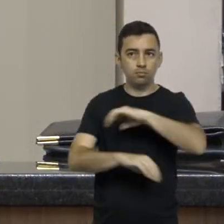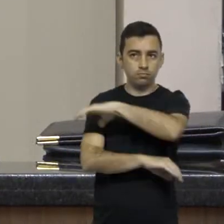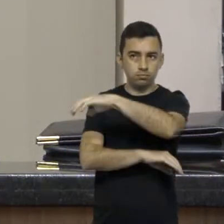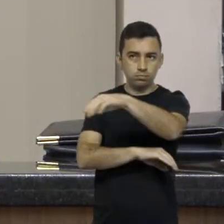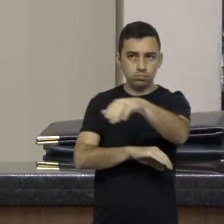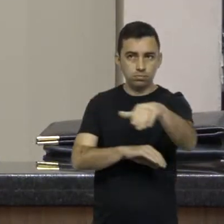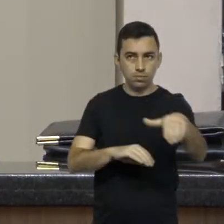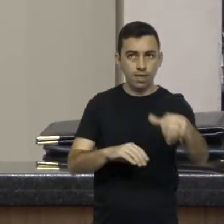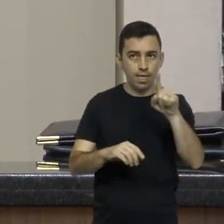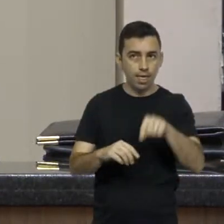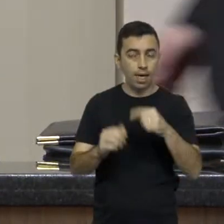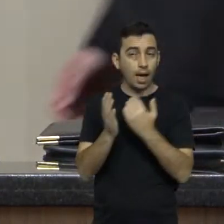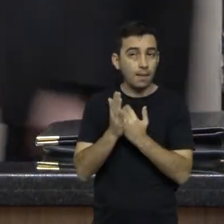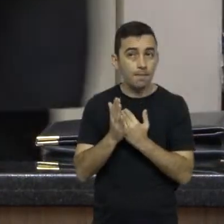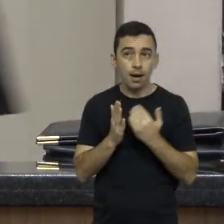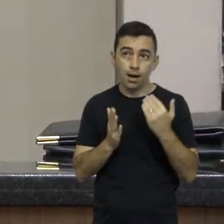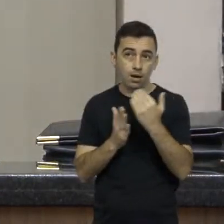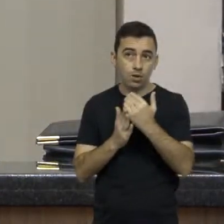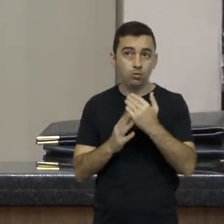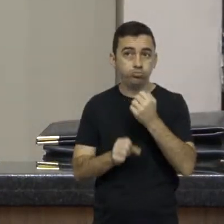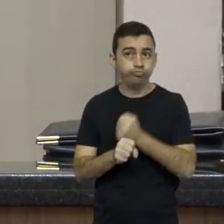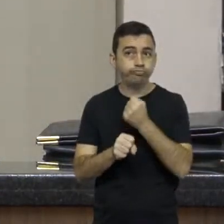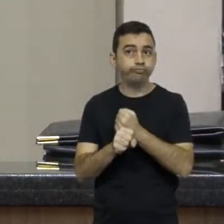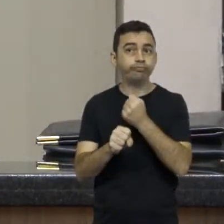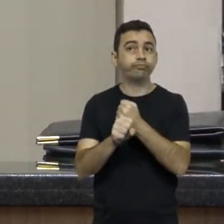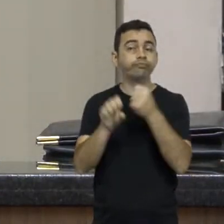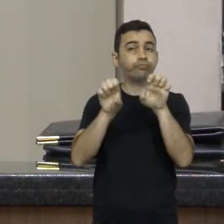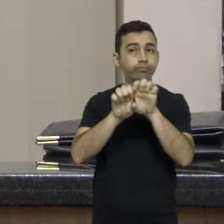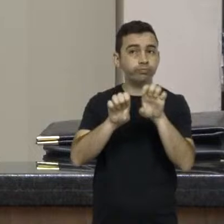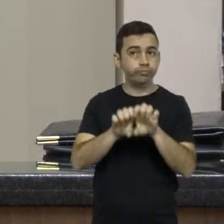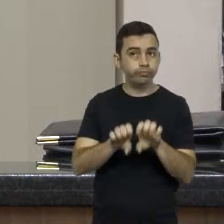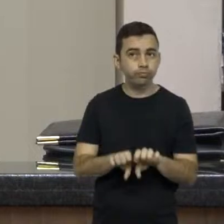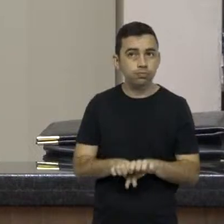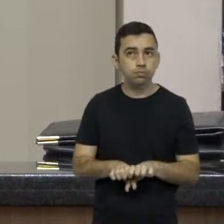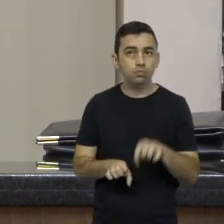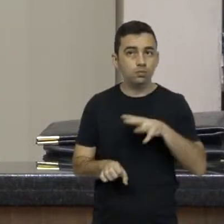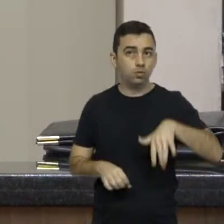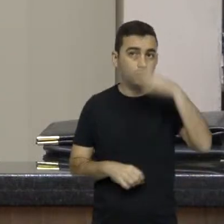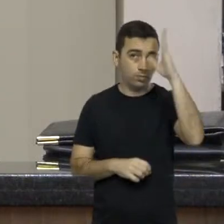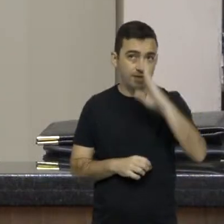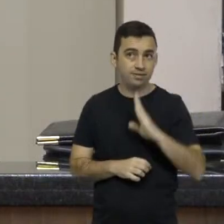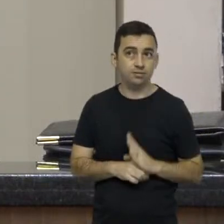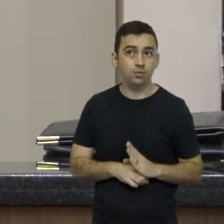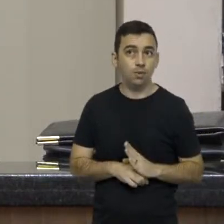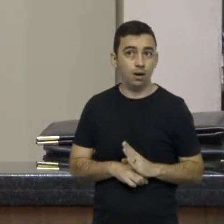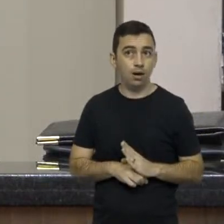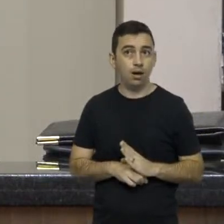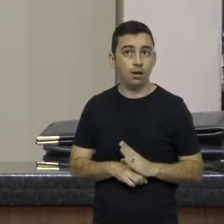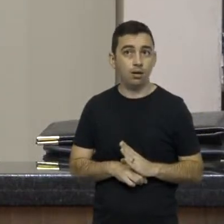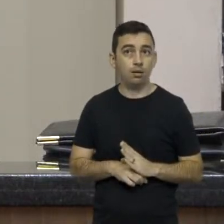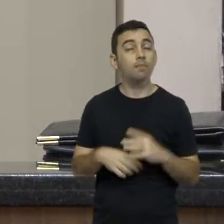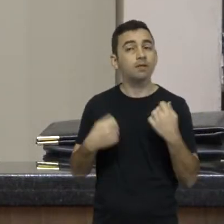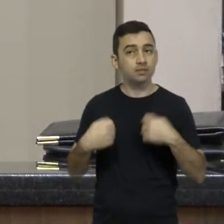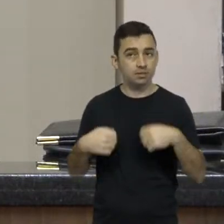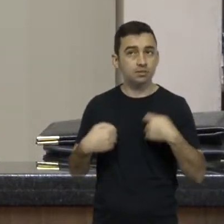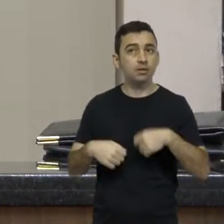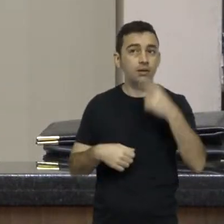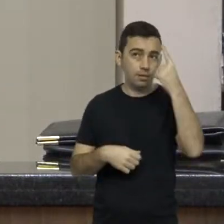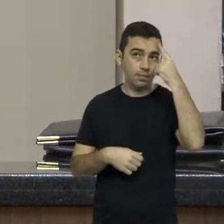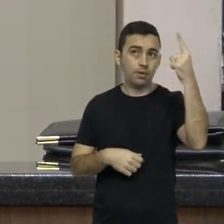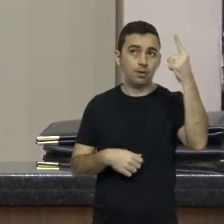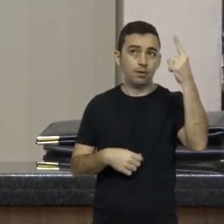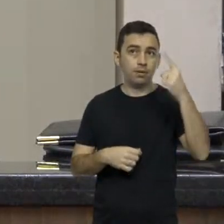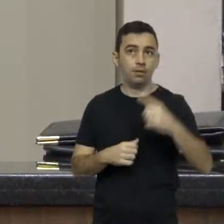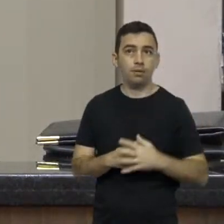Florianópolis. É a maior obra de infraestrutura do Brasil. Isso a gente precisa lembrar também, mas com